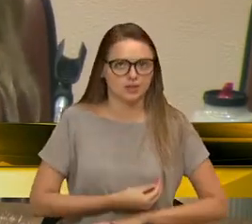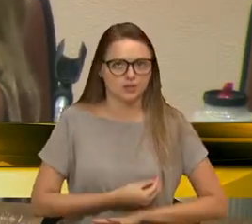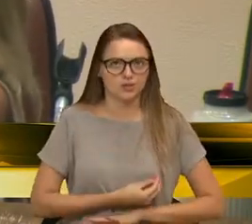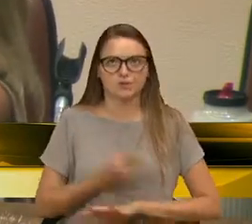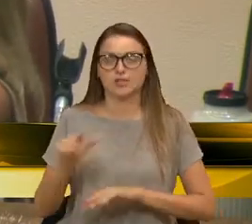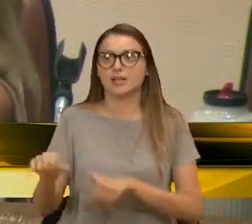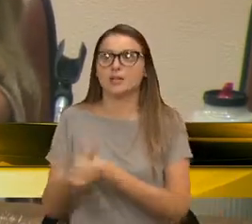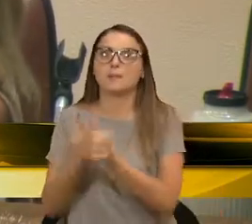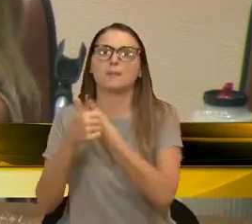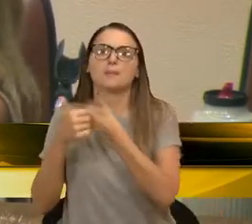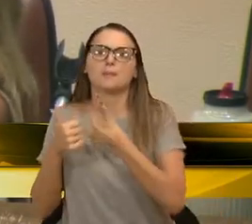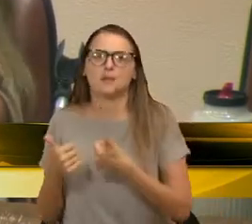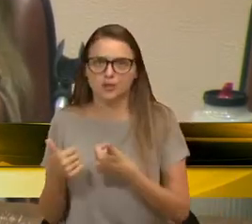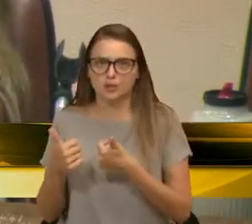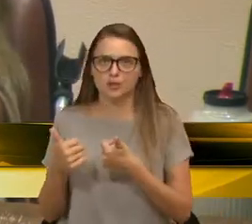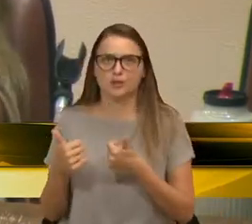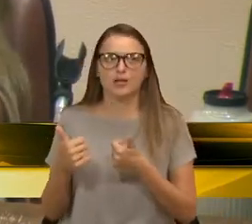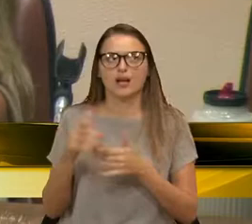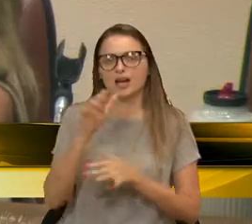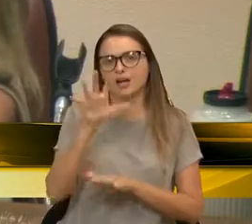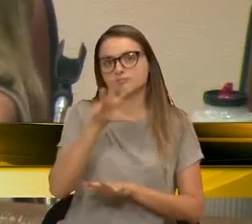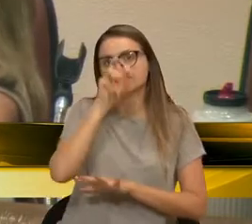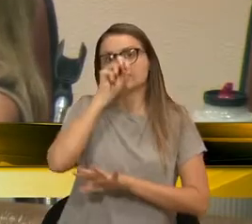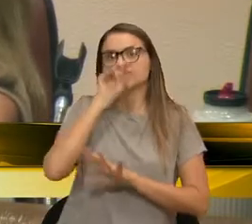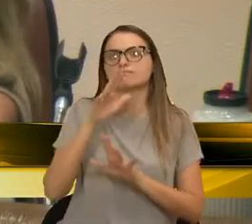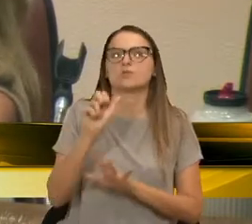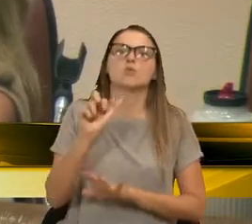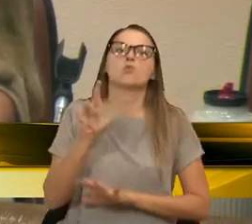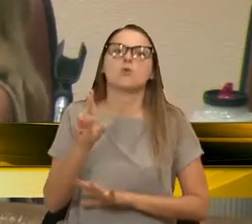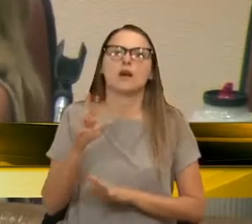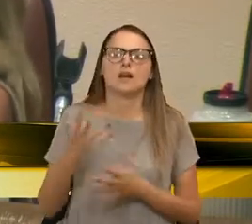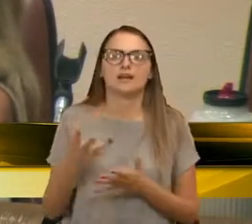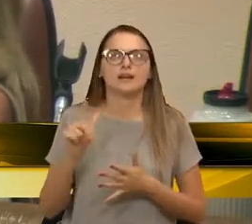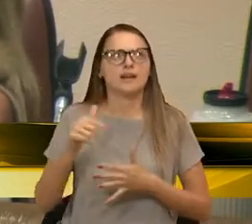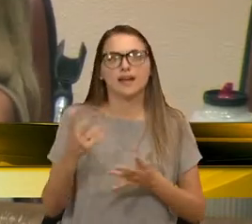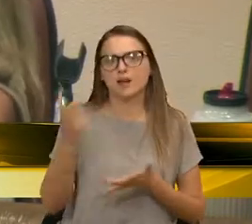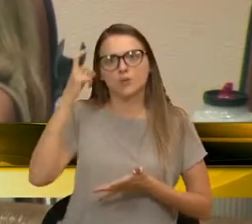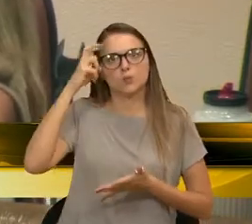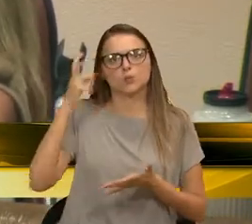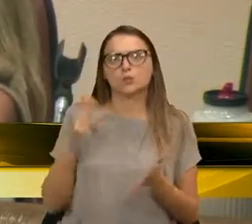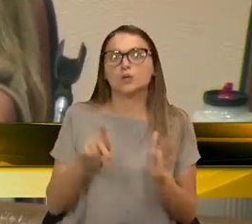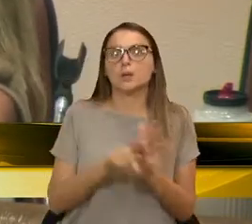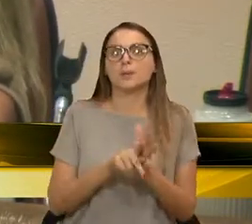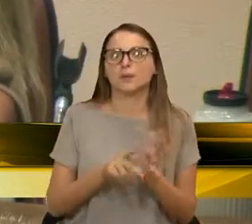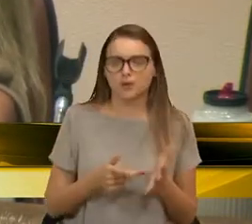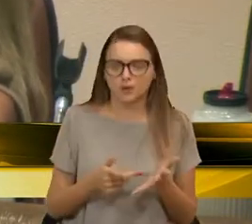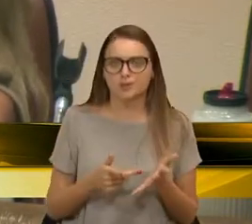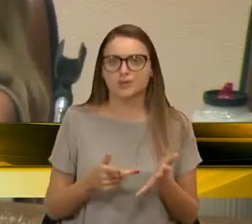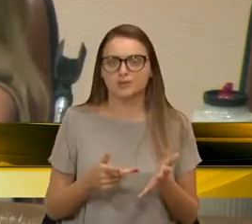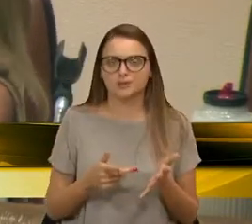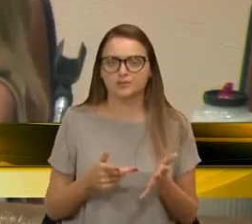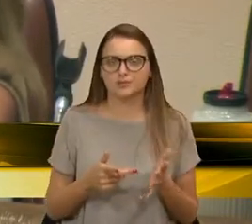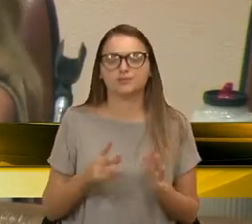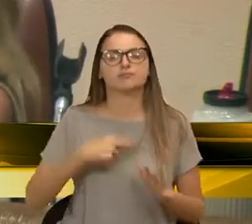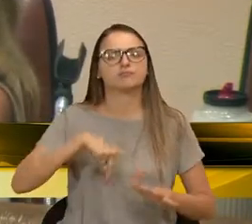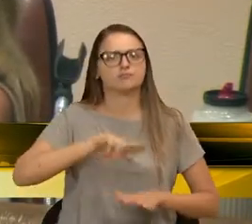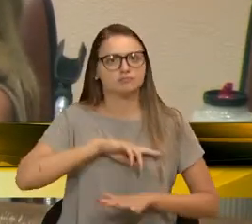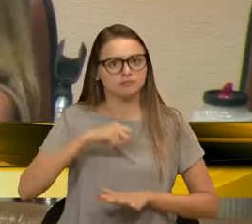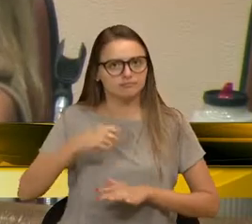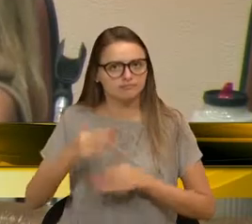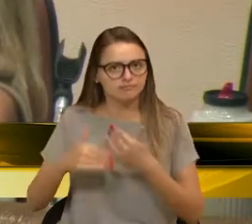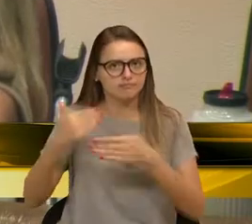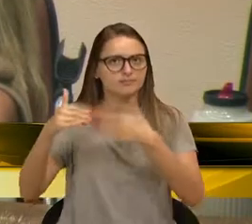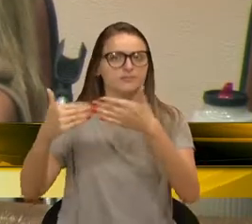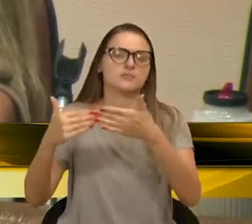melhorias do nosso ar, né, é cultural. Então, temos que avançar,